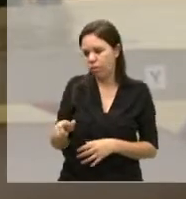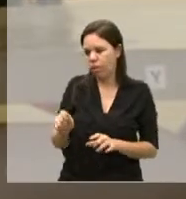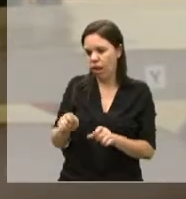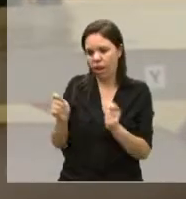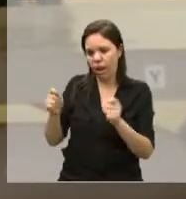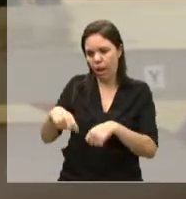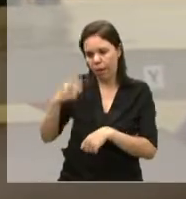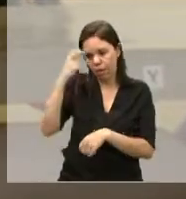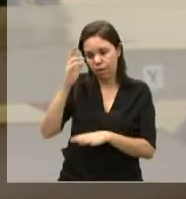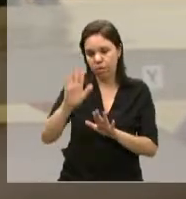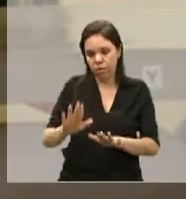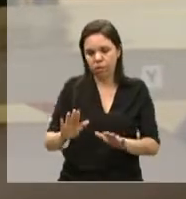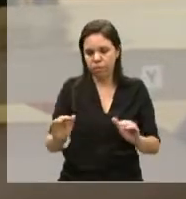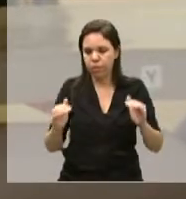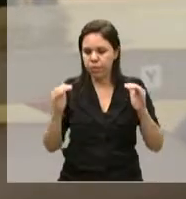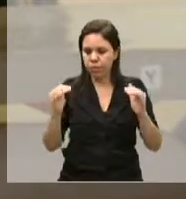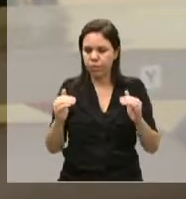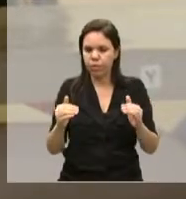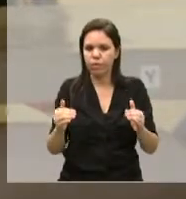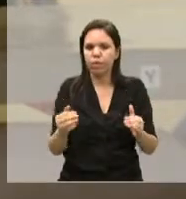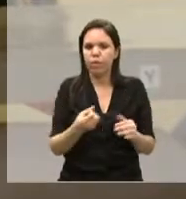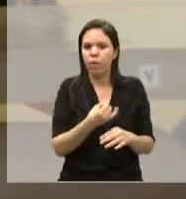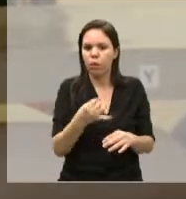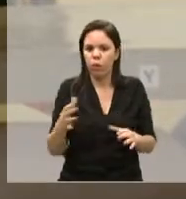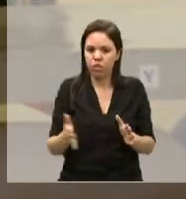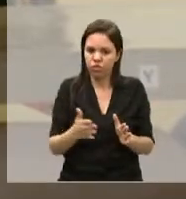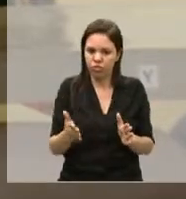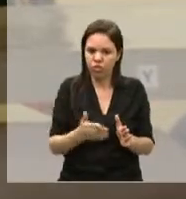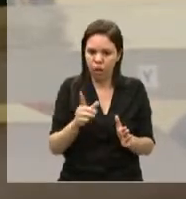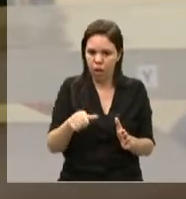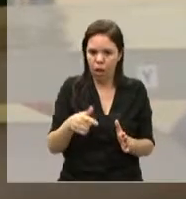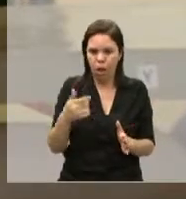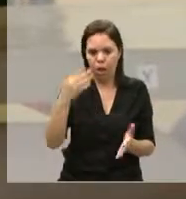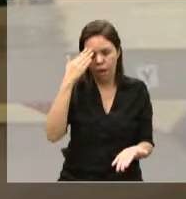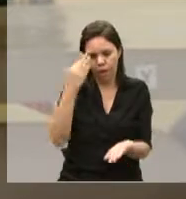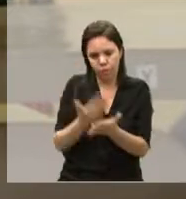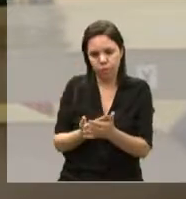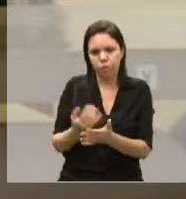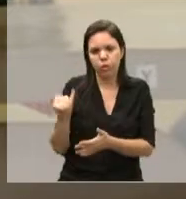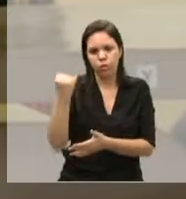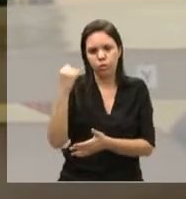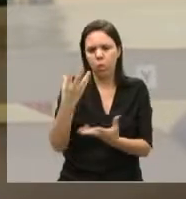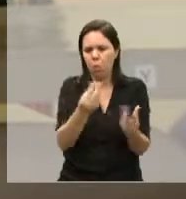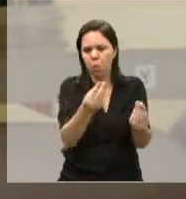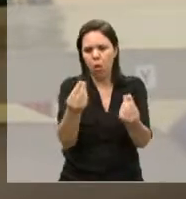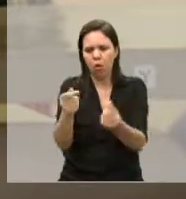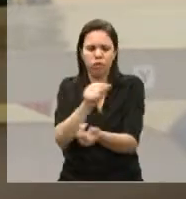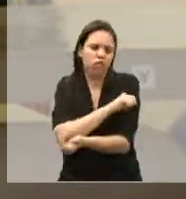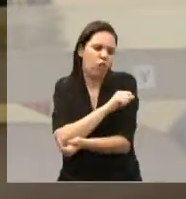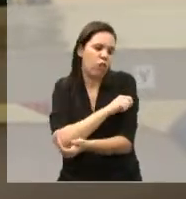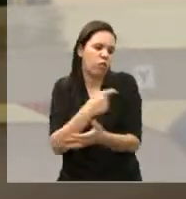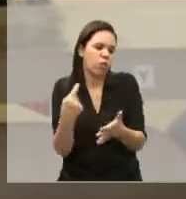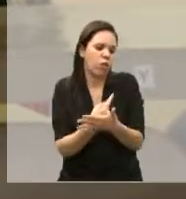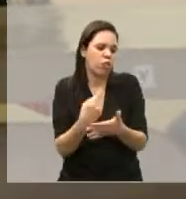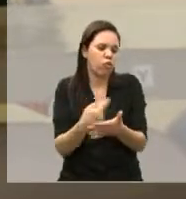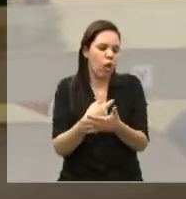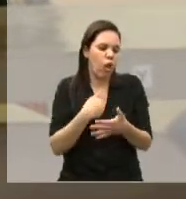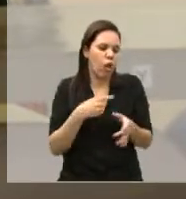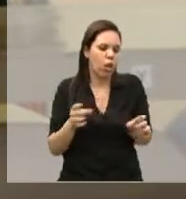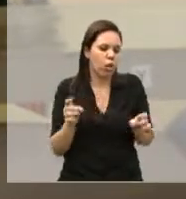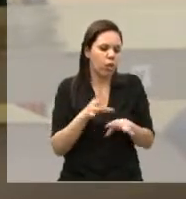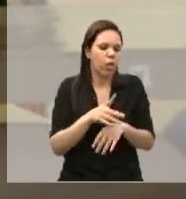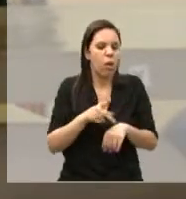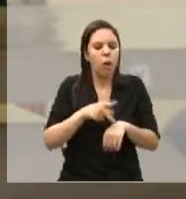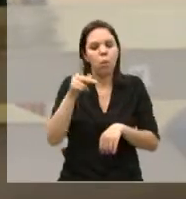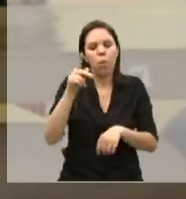matriz de capacitação e produção, que eu creio que é importante. E muitos dos meus alunos me perguntam, pô, professora, estou acabando o pós-ADM